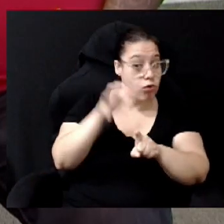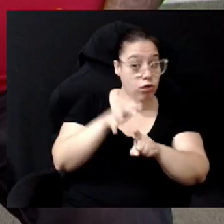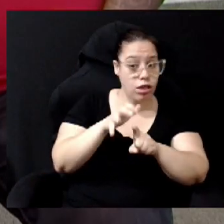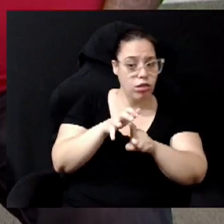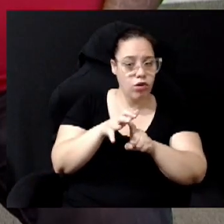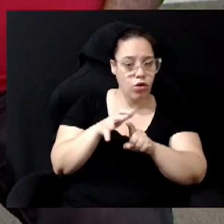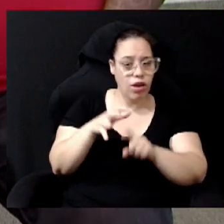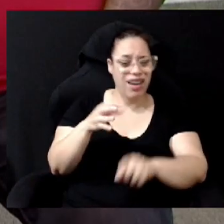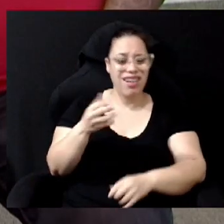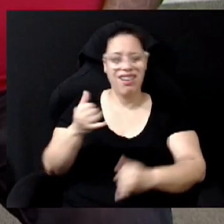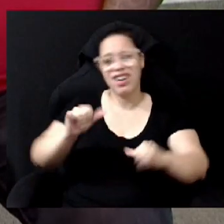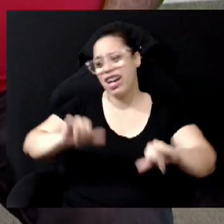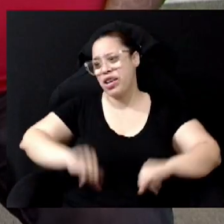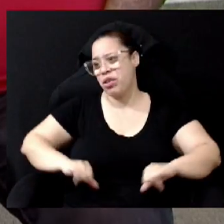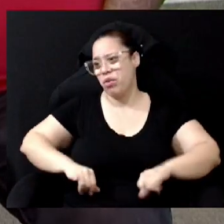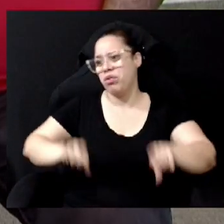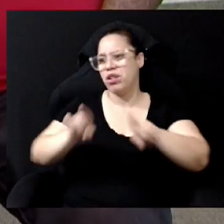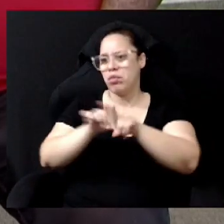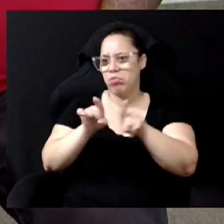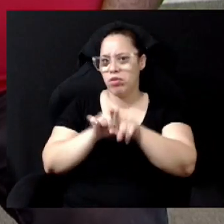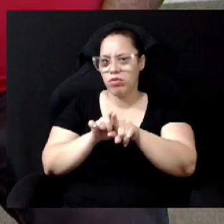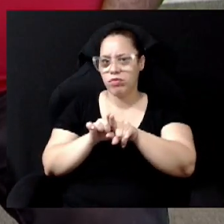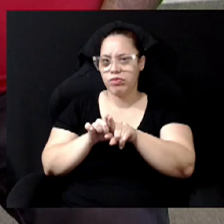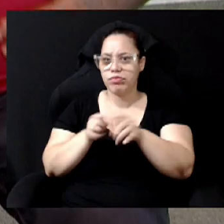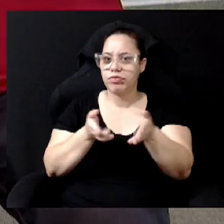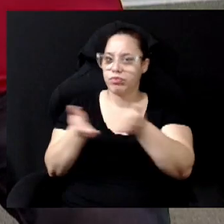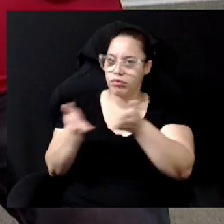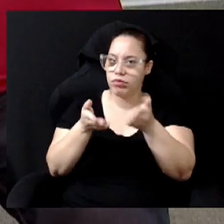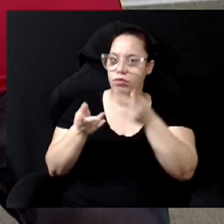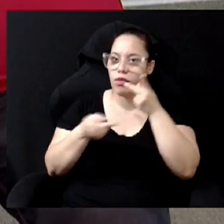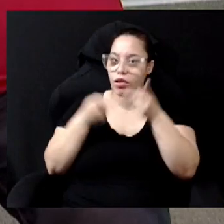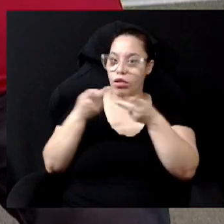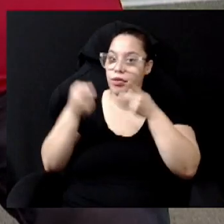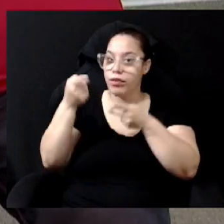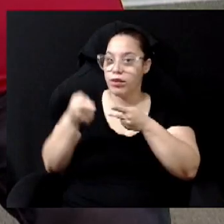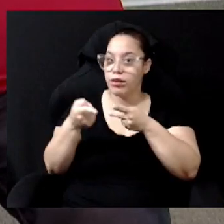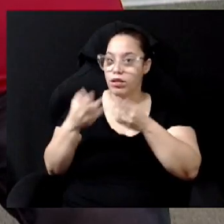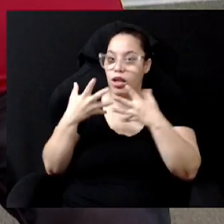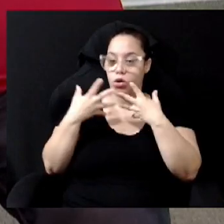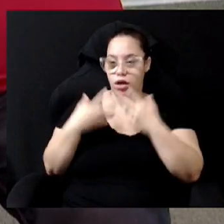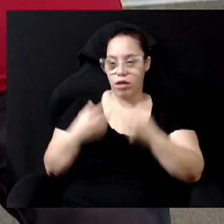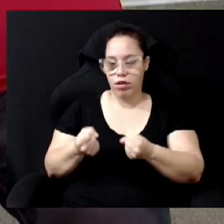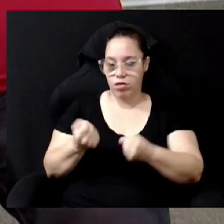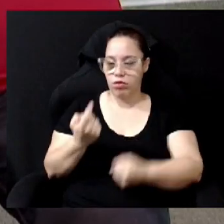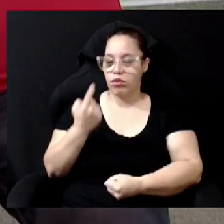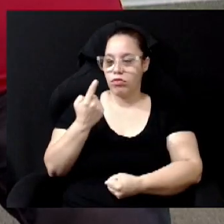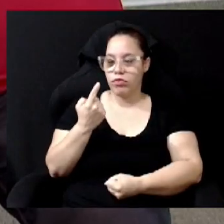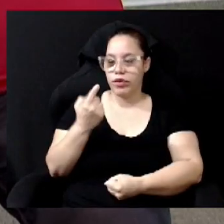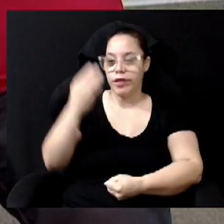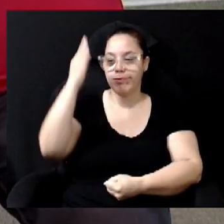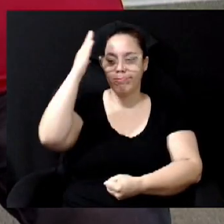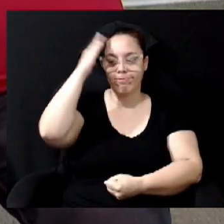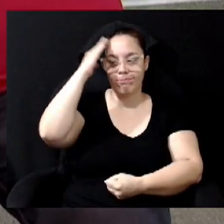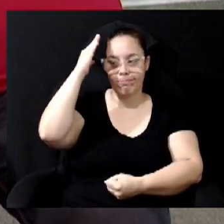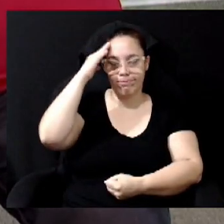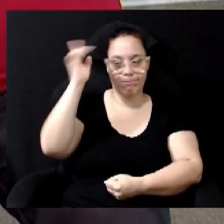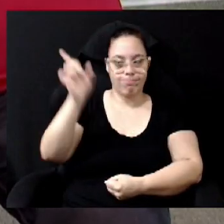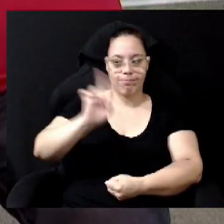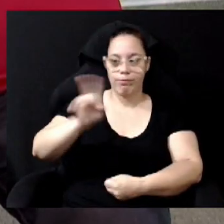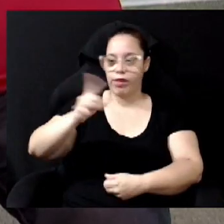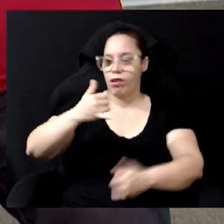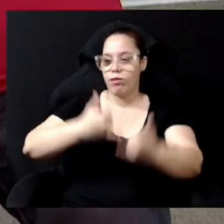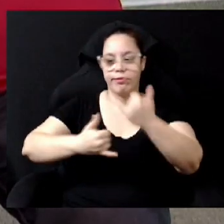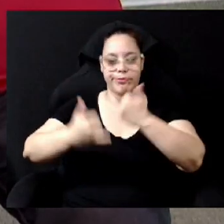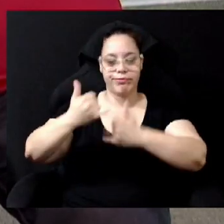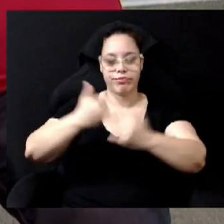também. E aí depois fazer um processo que a gente vai falar um pouco mais aqui, que é de acolhimento. Mas o primeiro passo é de entender que não é uma brincadeira,